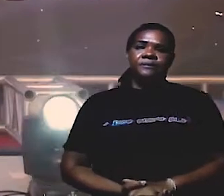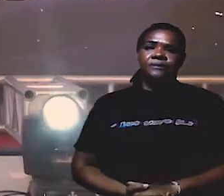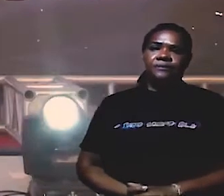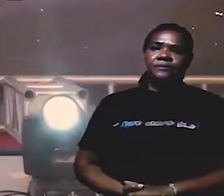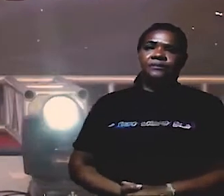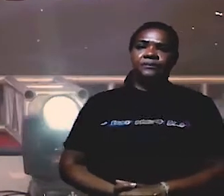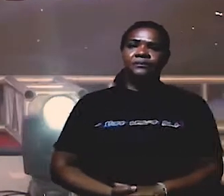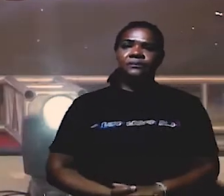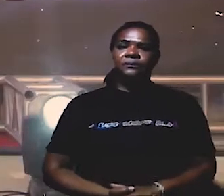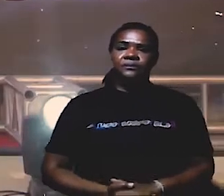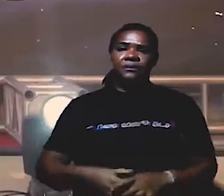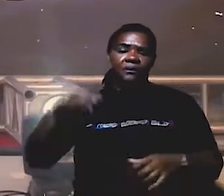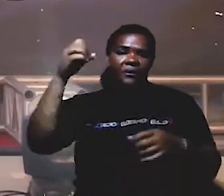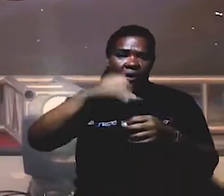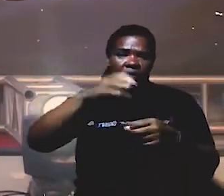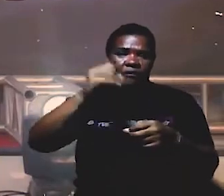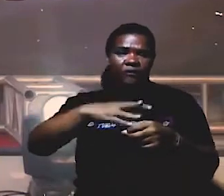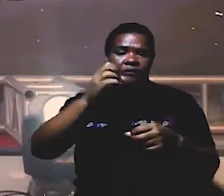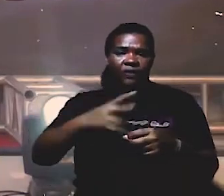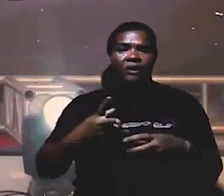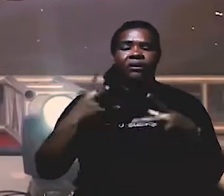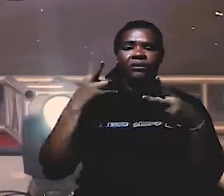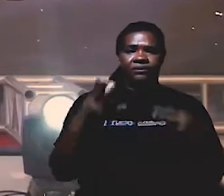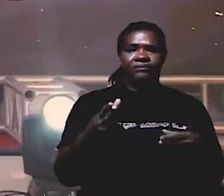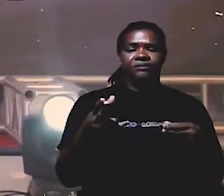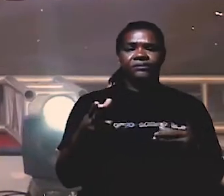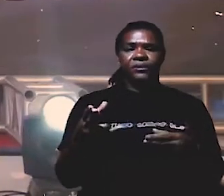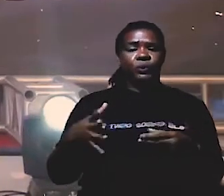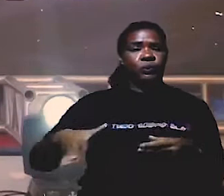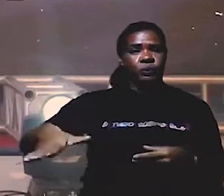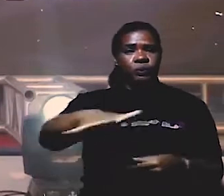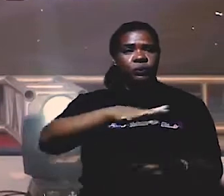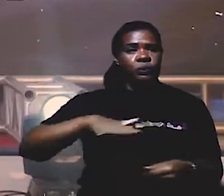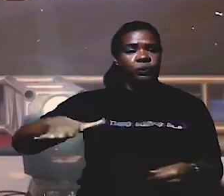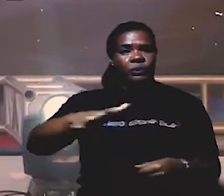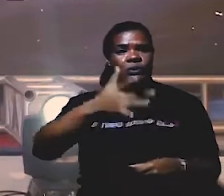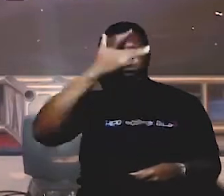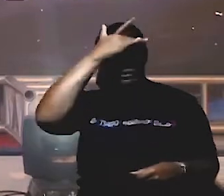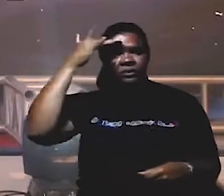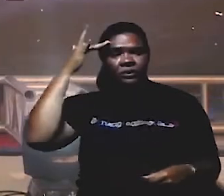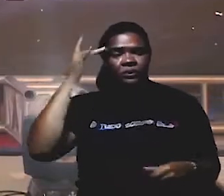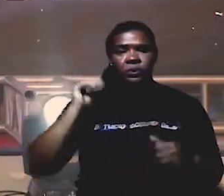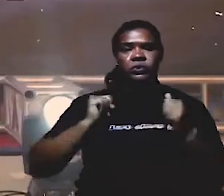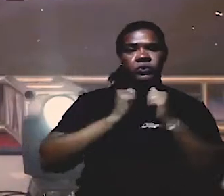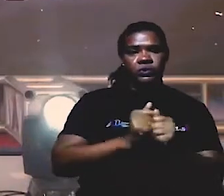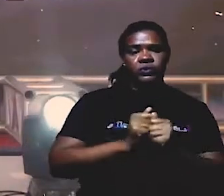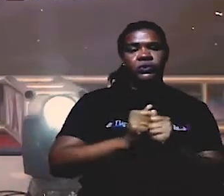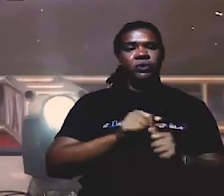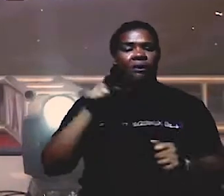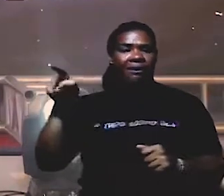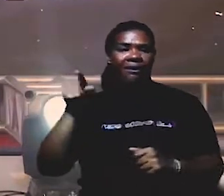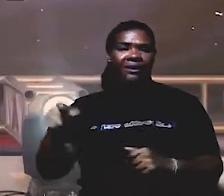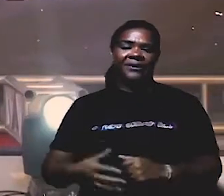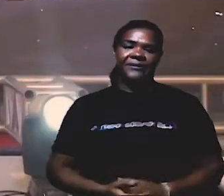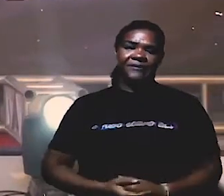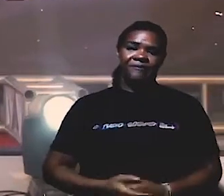Porque aquela oferta era correspondente a todas as pessoas que estavam acompanhando a ele. Olha o que a Bíblia